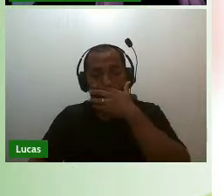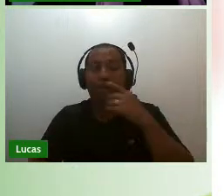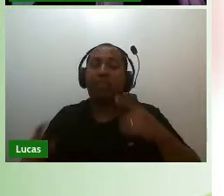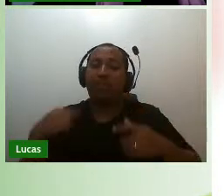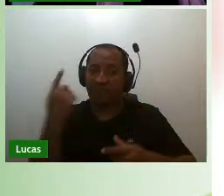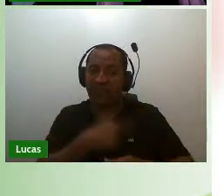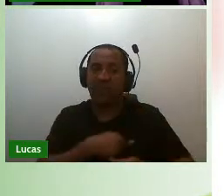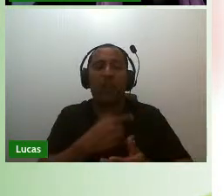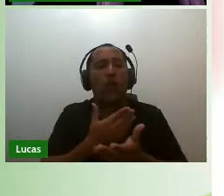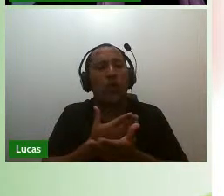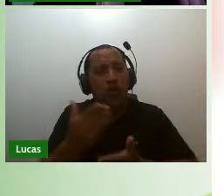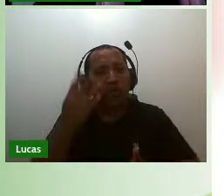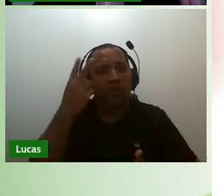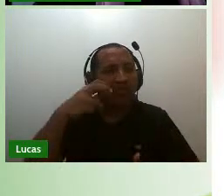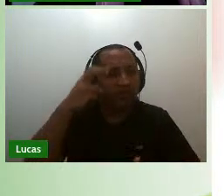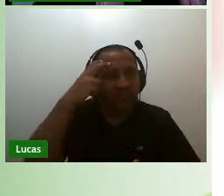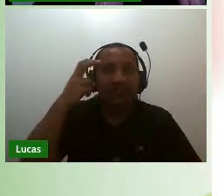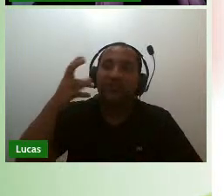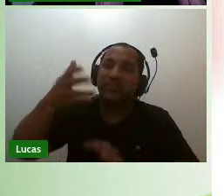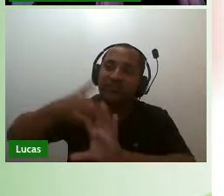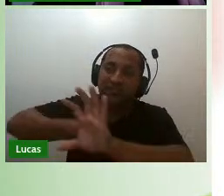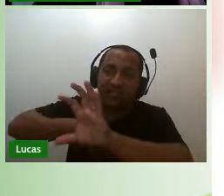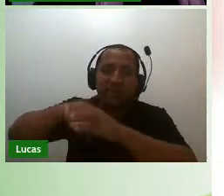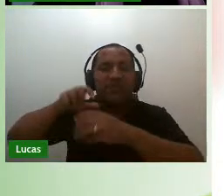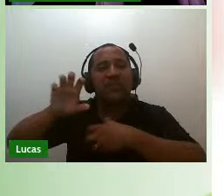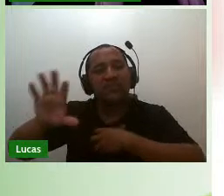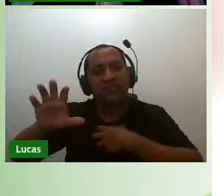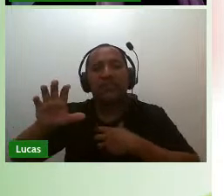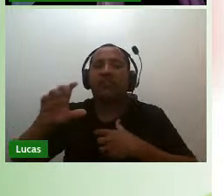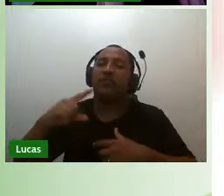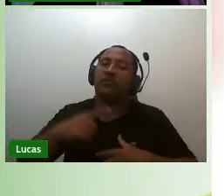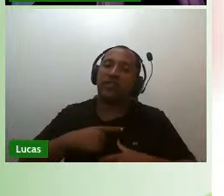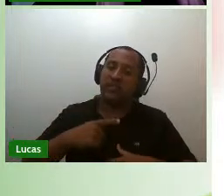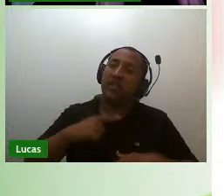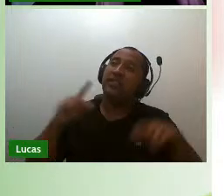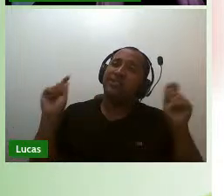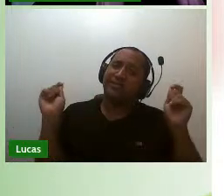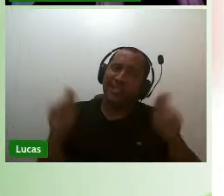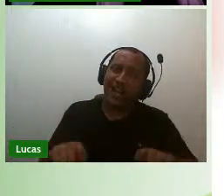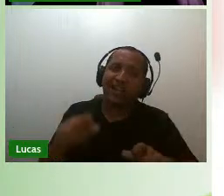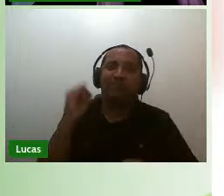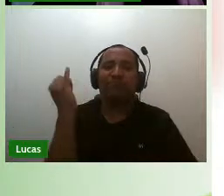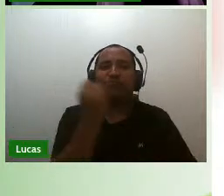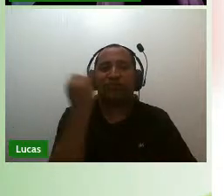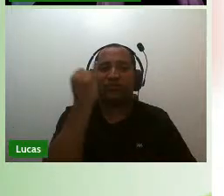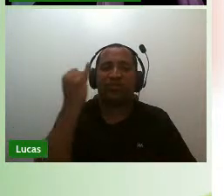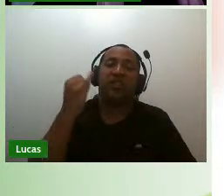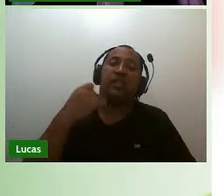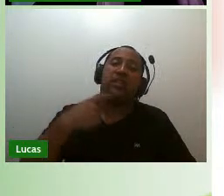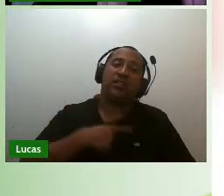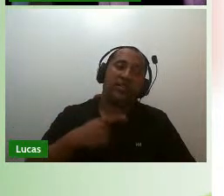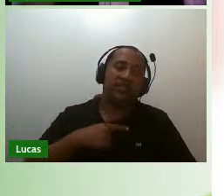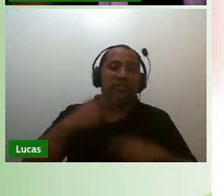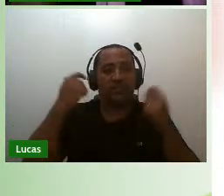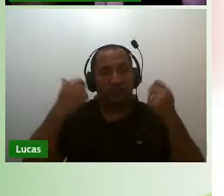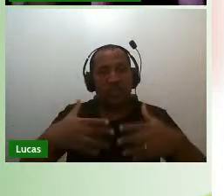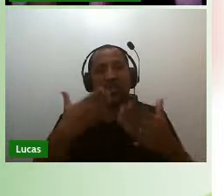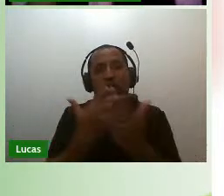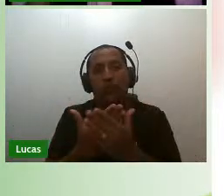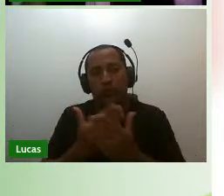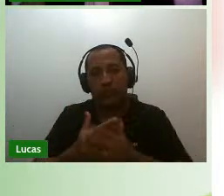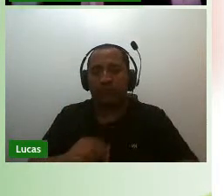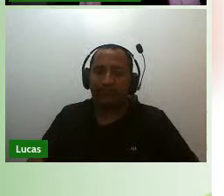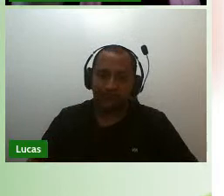uma cultura de empatia e promover a empatia como uma competência importante no desenvolvimento dos nossos estudantes.